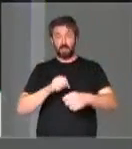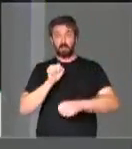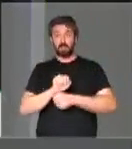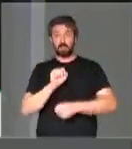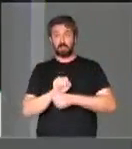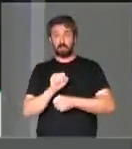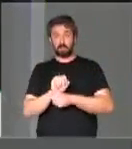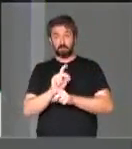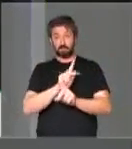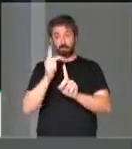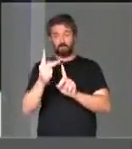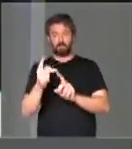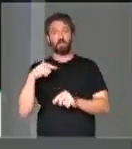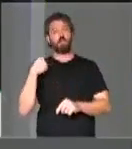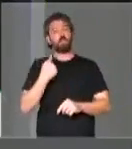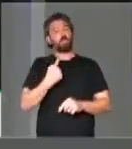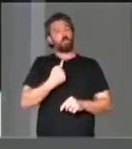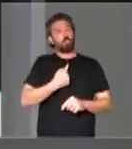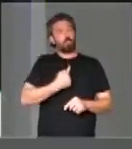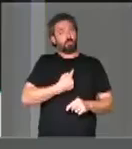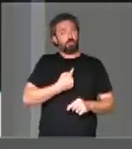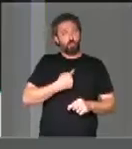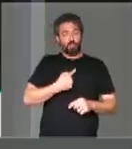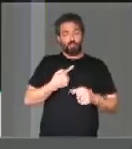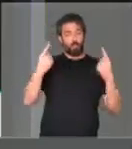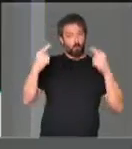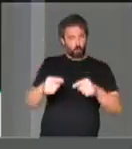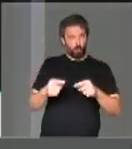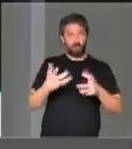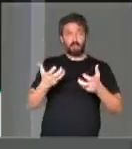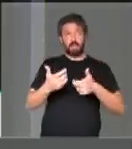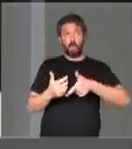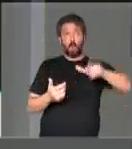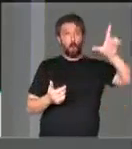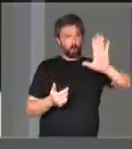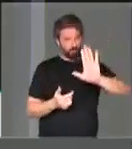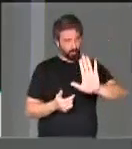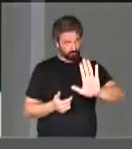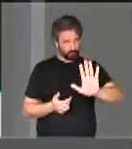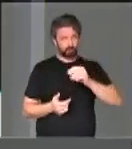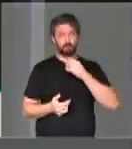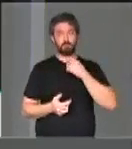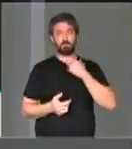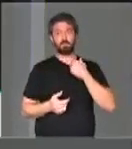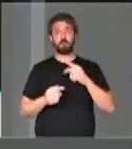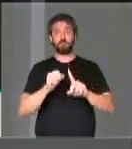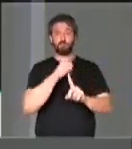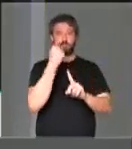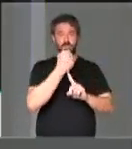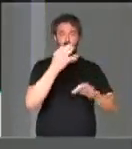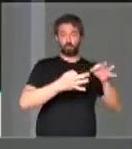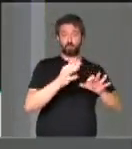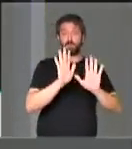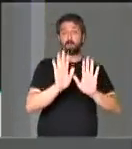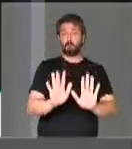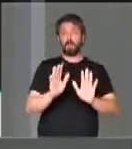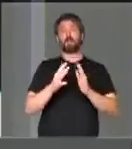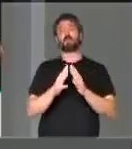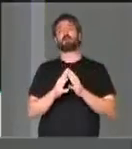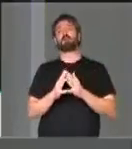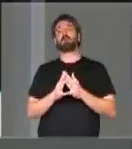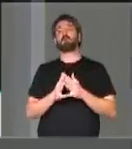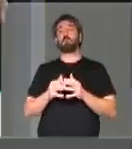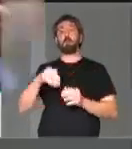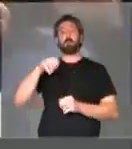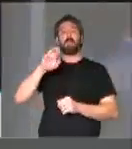reforma contra a qual nós nos colocamos, nós queremos discutir uma outra reforma da Previdência que seja socialmente justa.